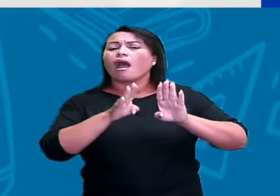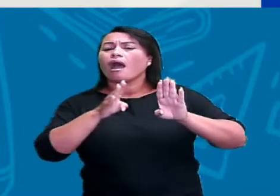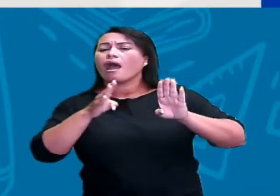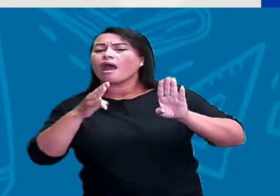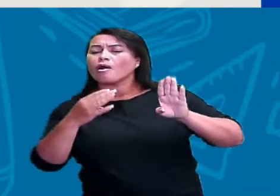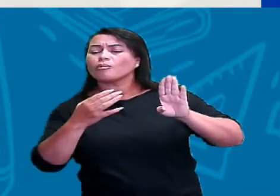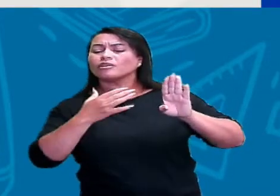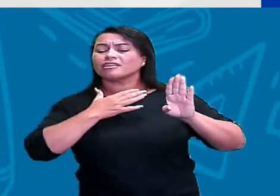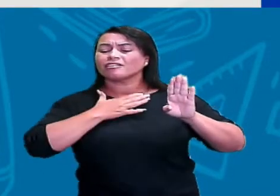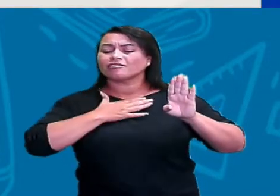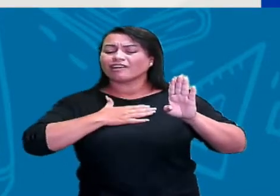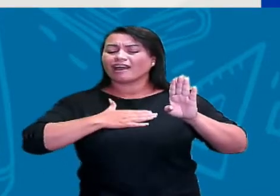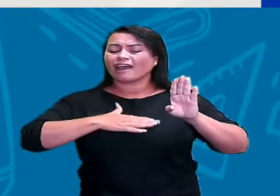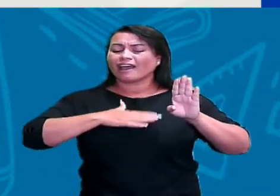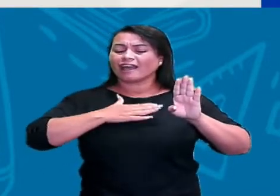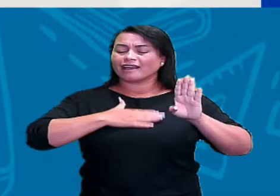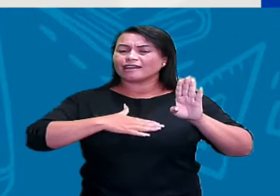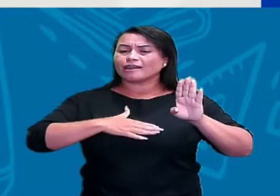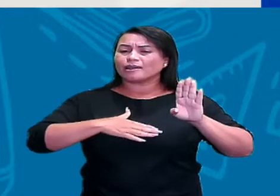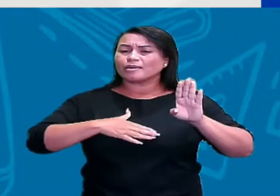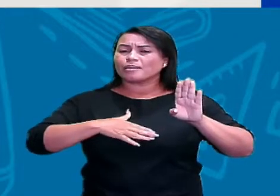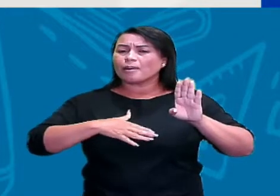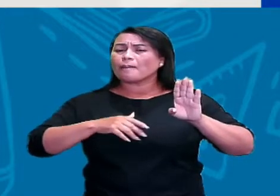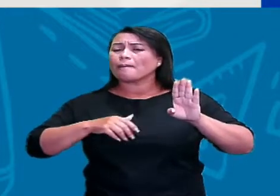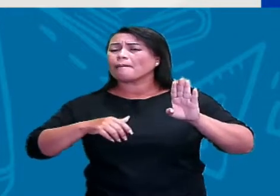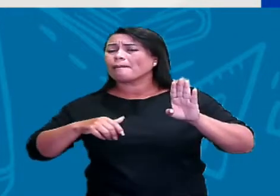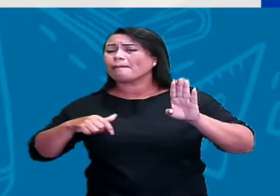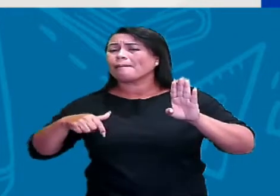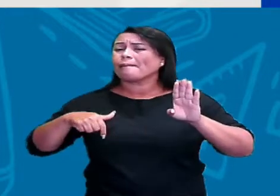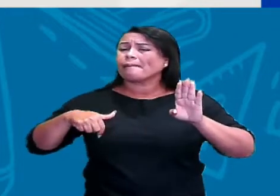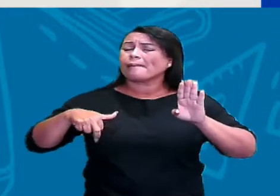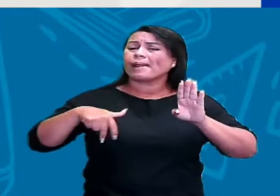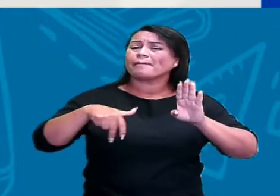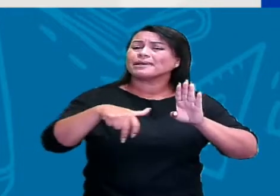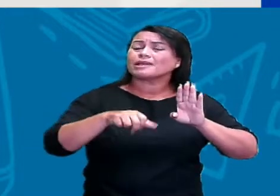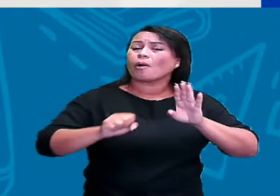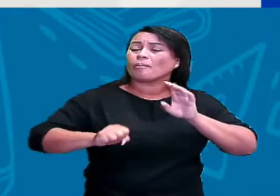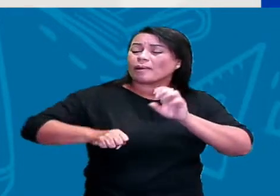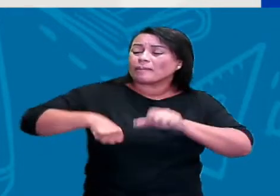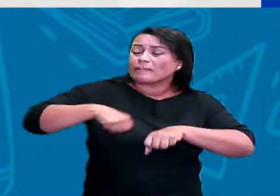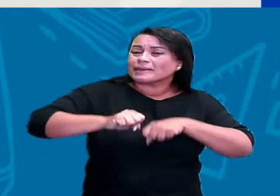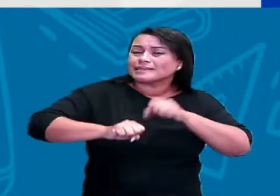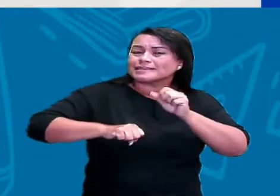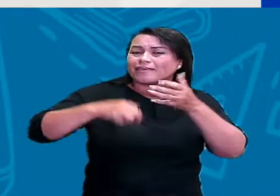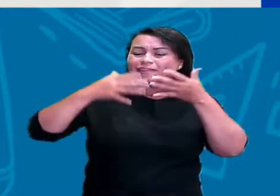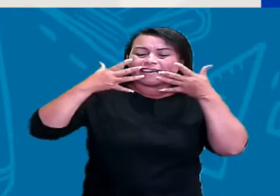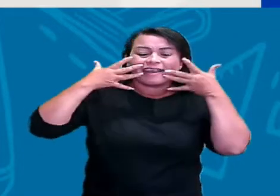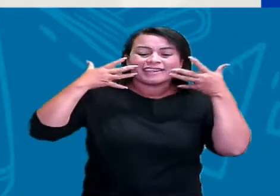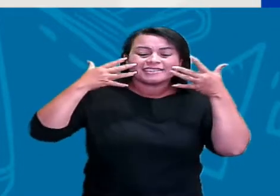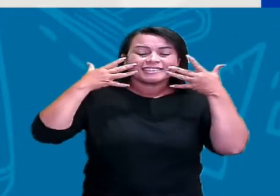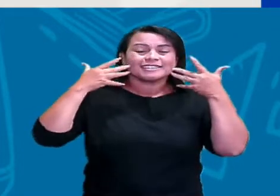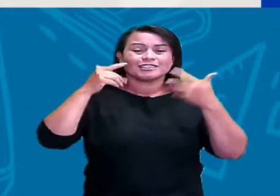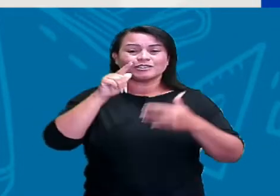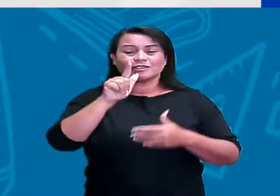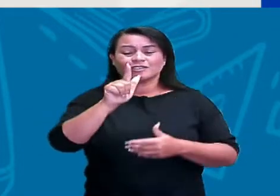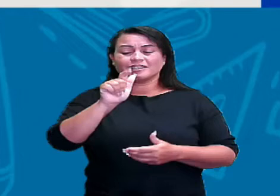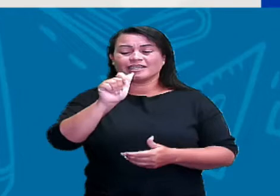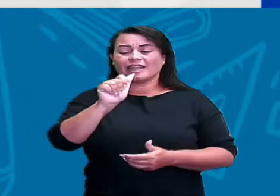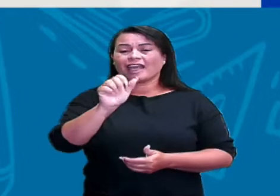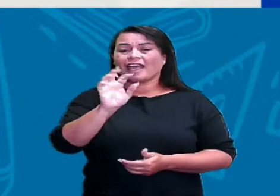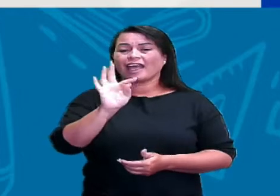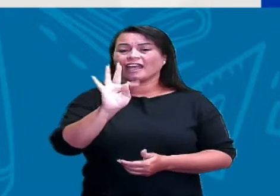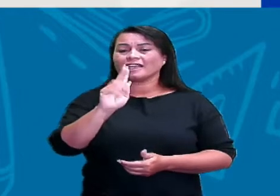o... Vamos ver o que foi que eu coloquei. Olha, gatinho. Eu não coloquei mais a outra palavra e